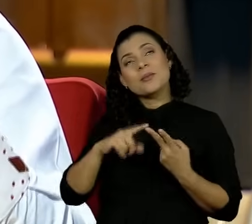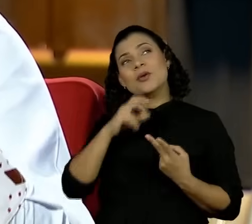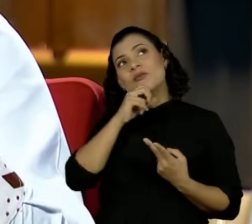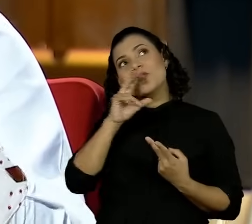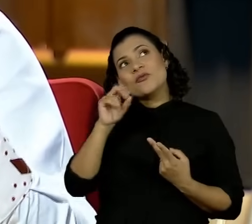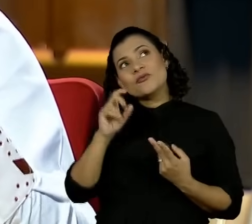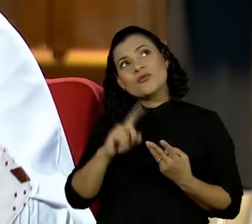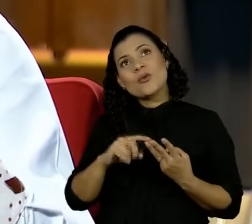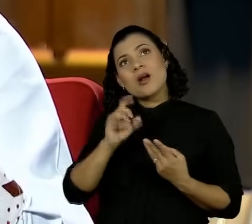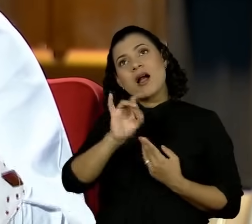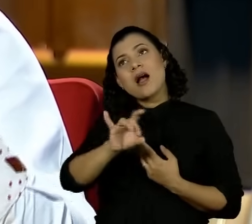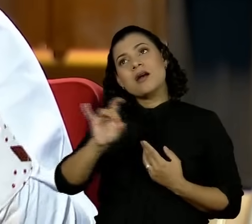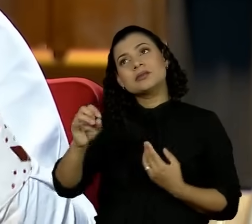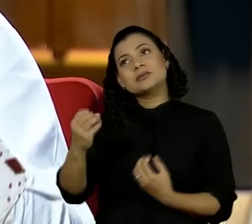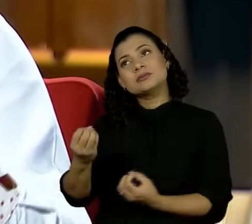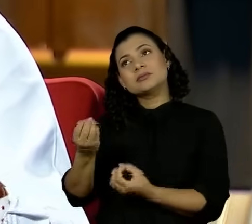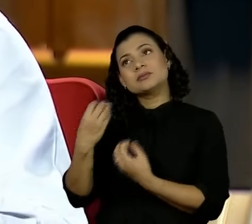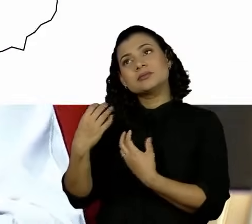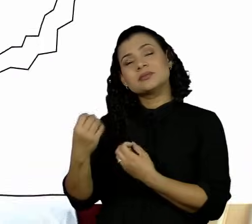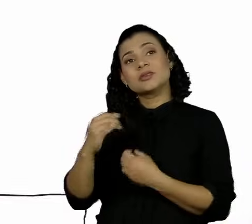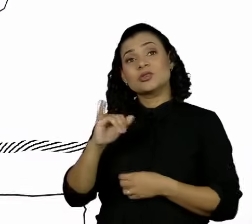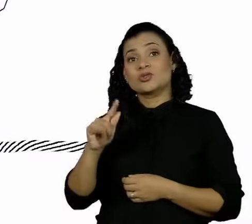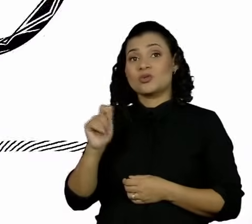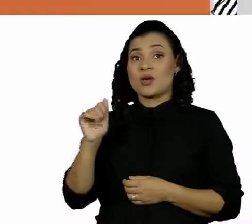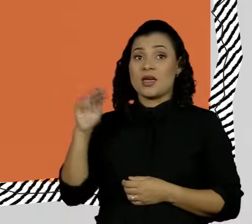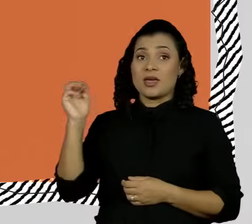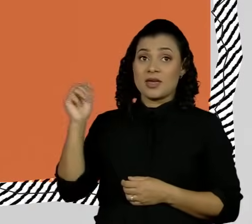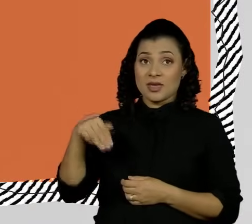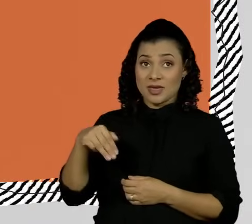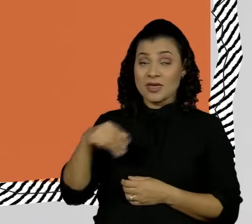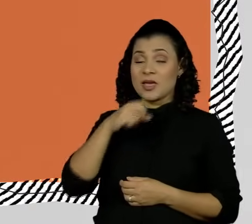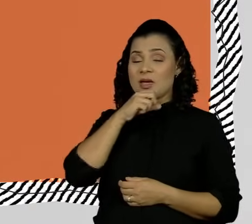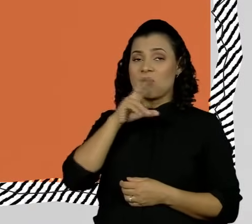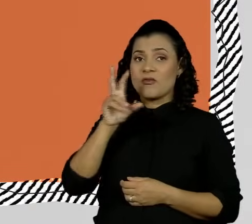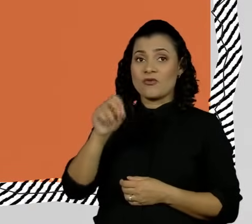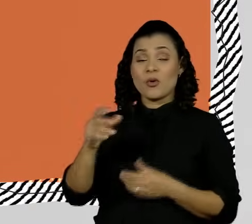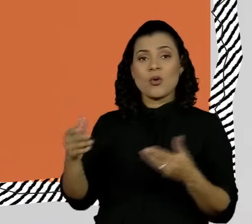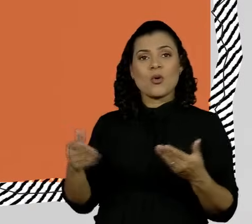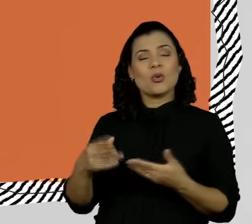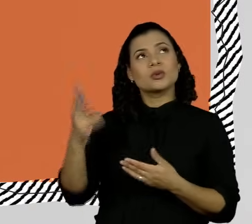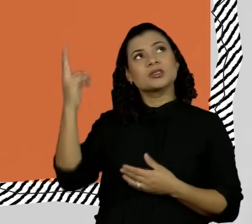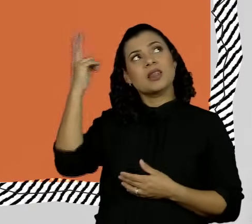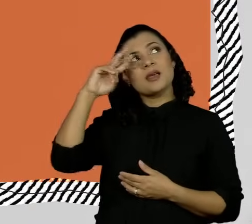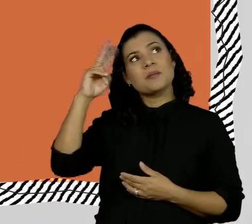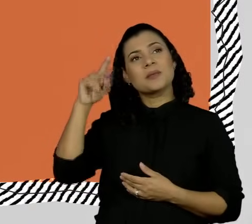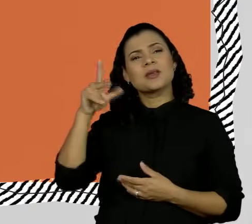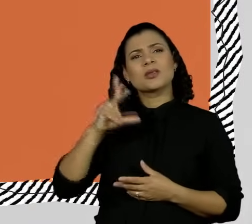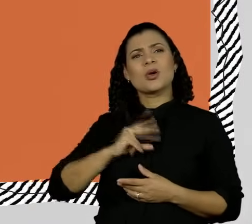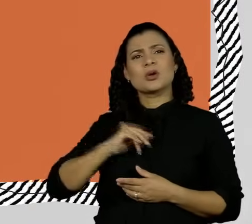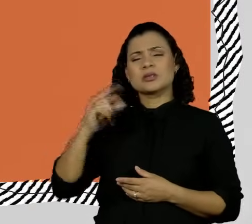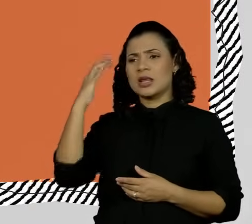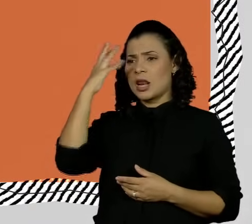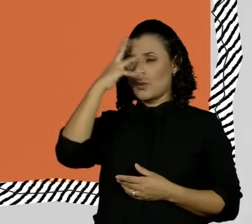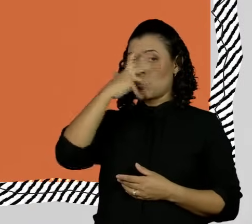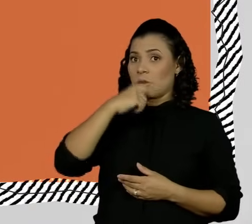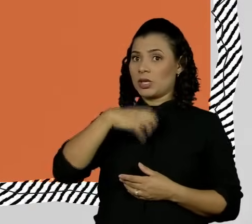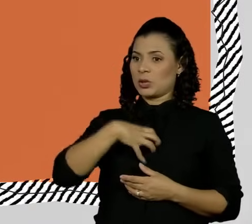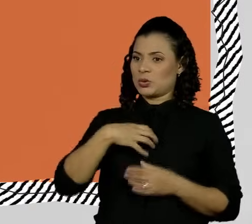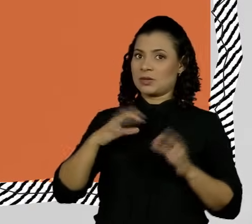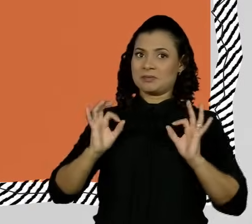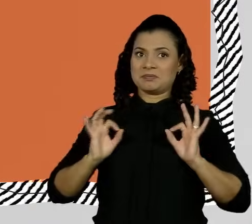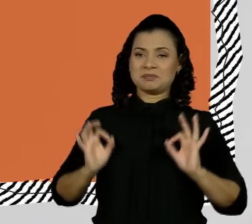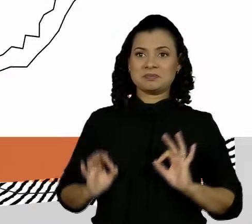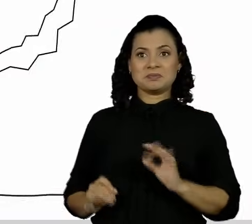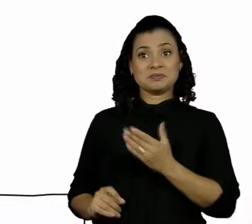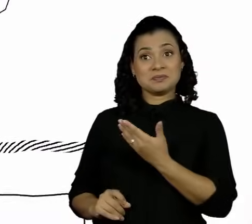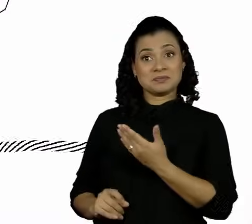que cada um trouxe, né? Meu avô Joaquim, ele traz... Hoje eu fico lembrando o quanto ele era bonito, charmoso, e o quanto,